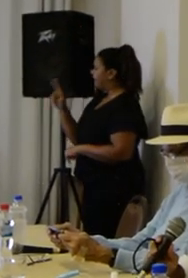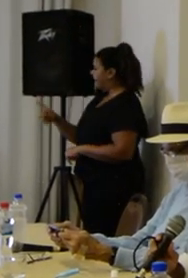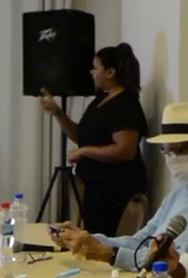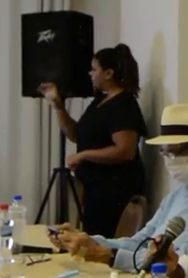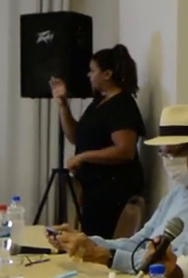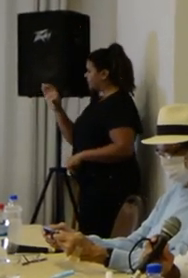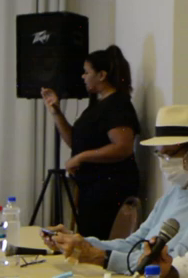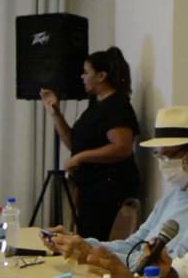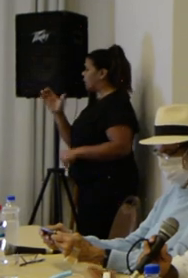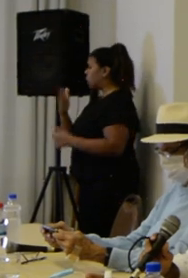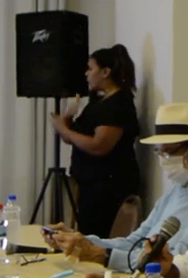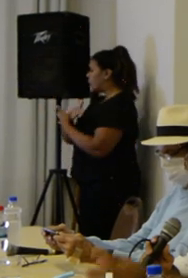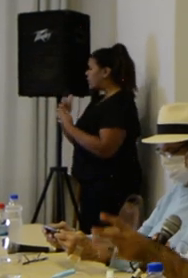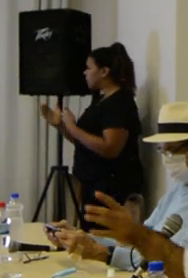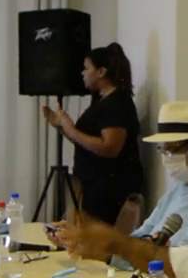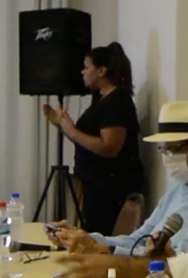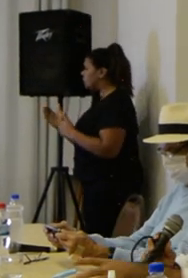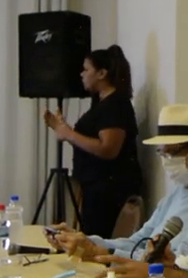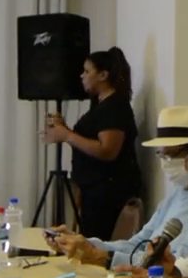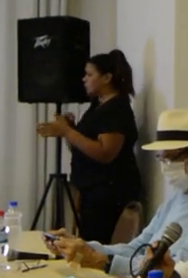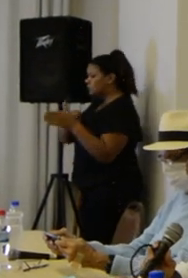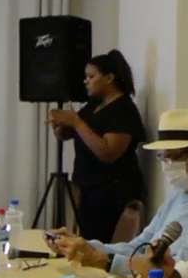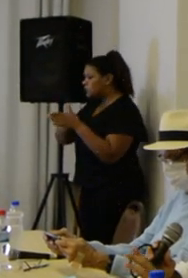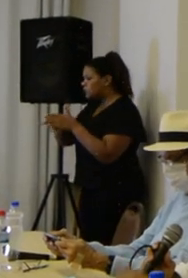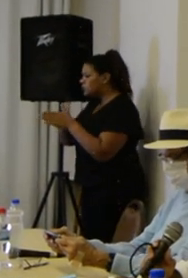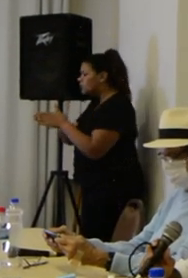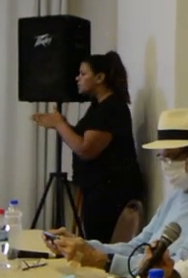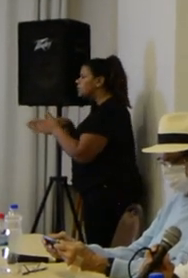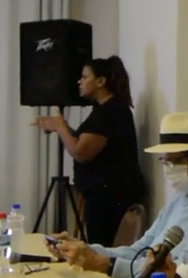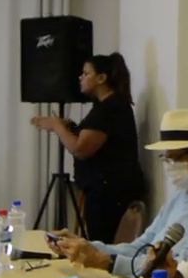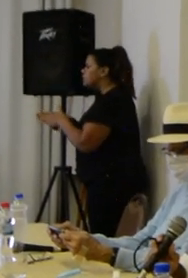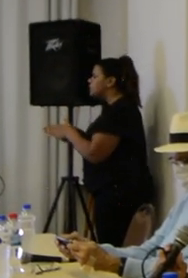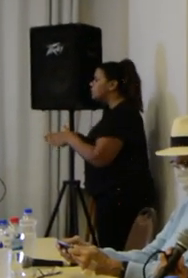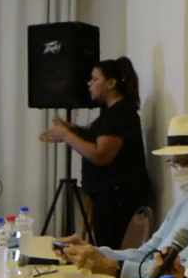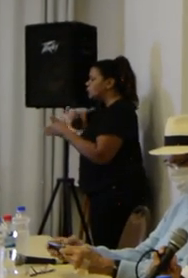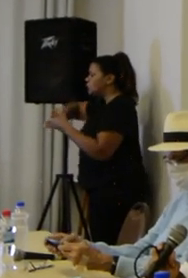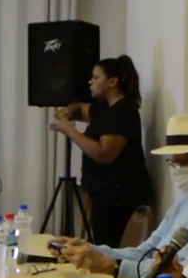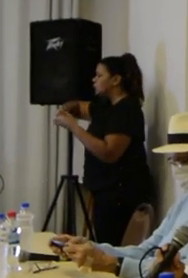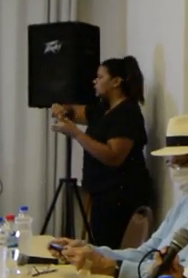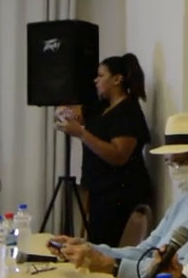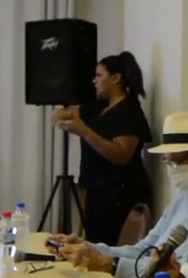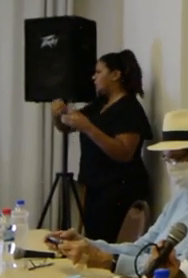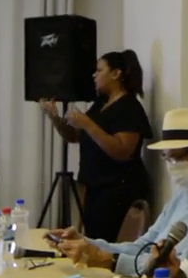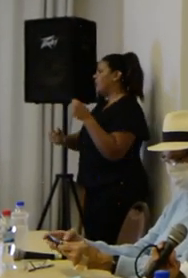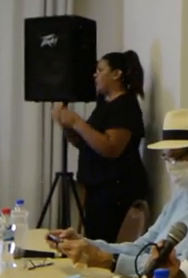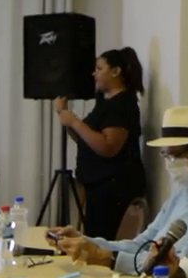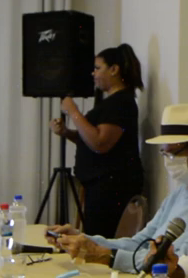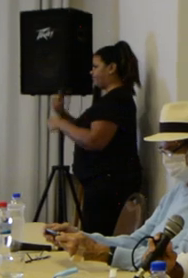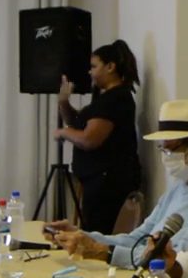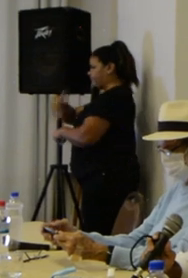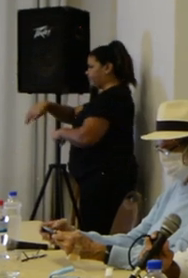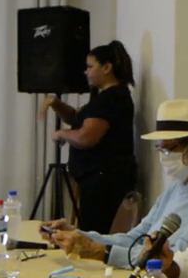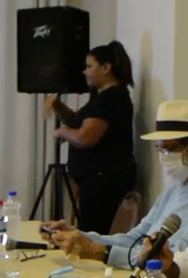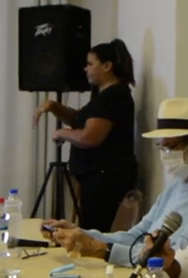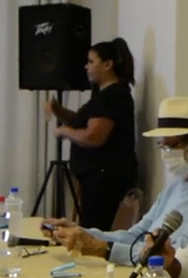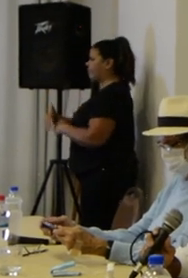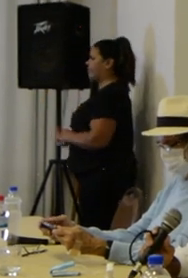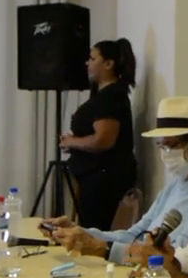ele foi podendo aí fazer a notificação e recolhendo. Então, é também algo que eu destaco, que é